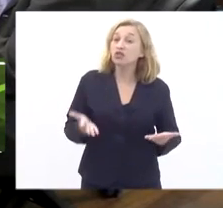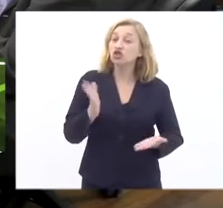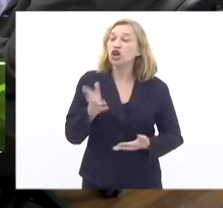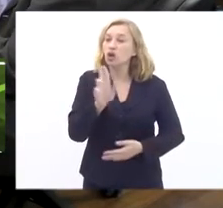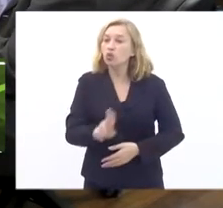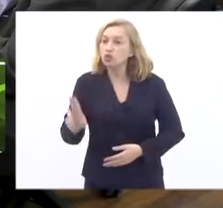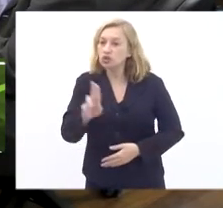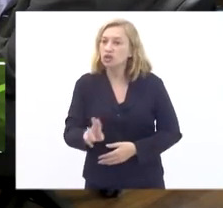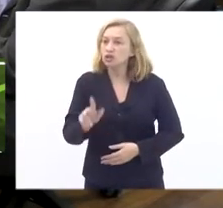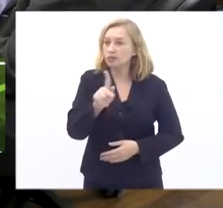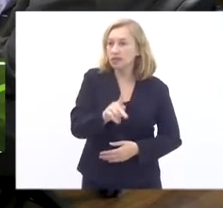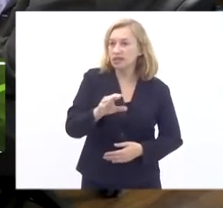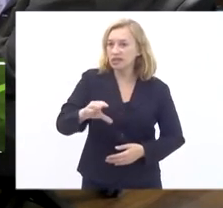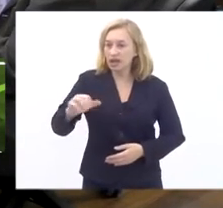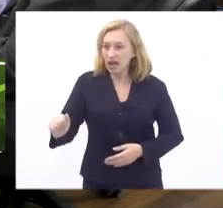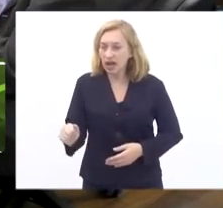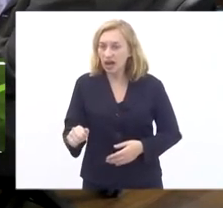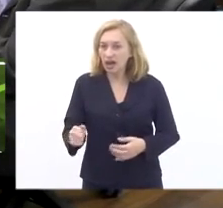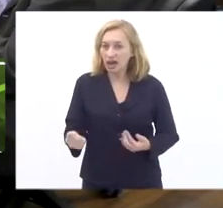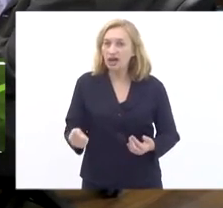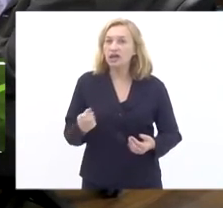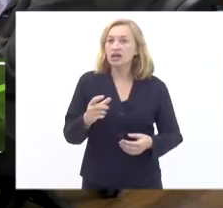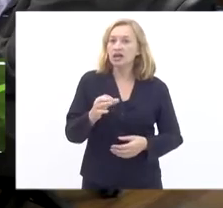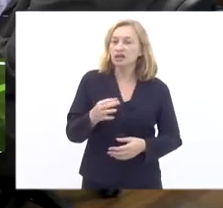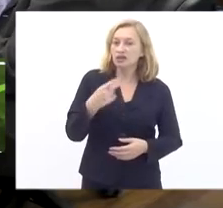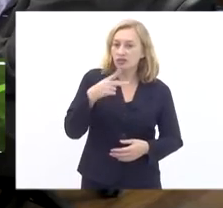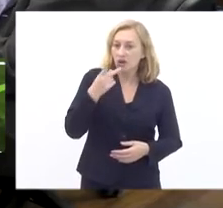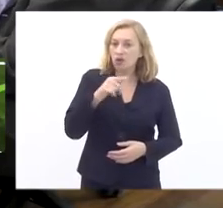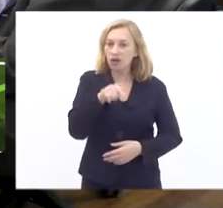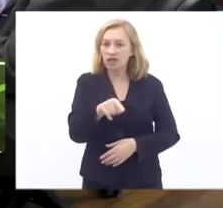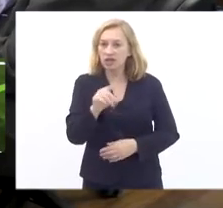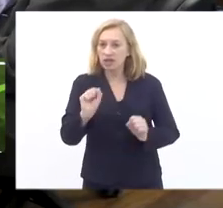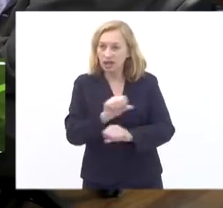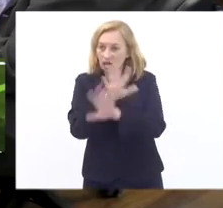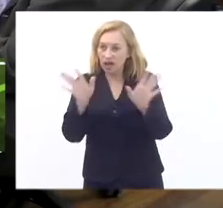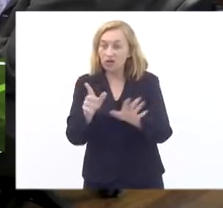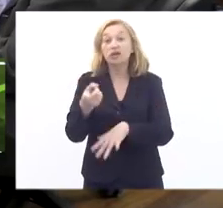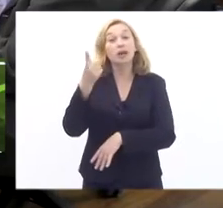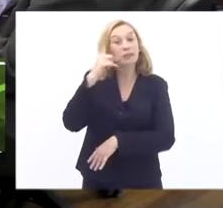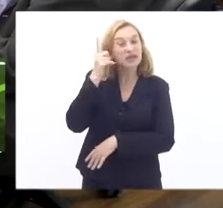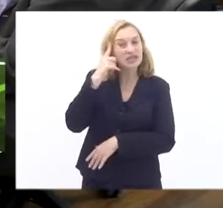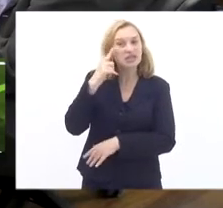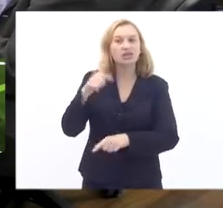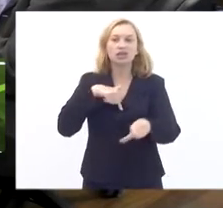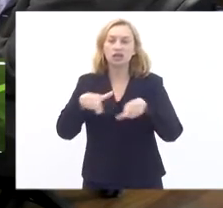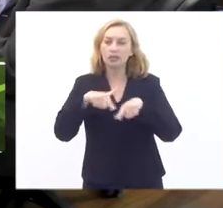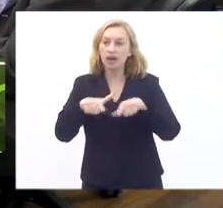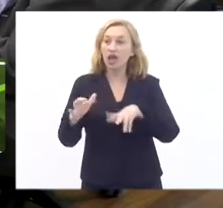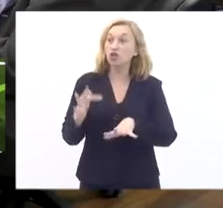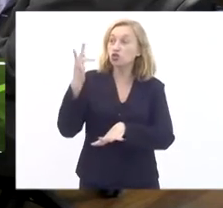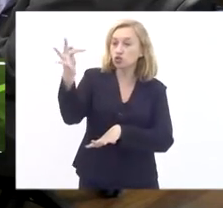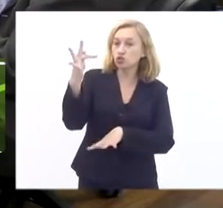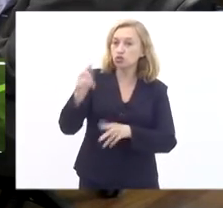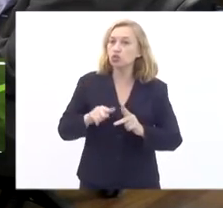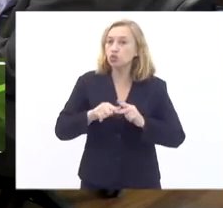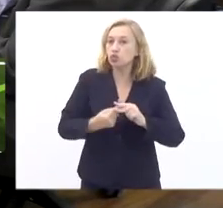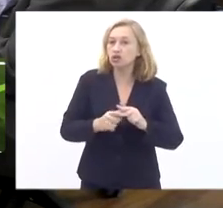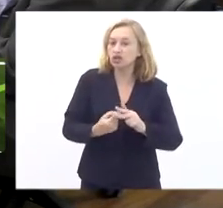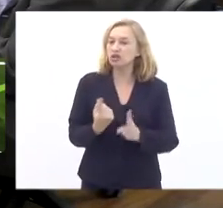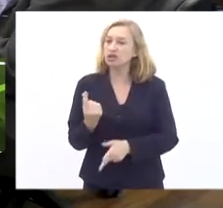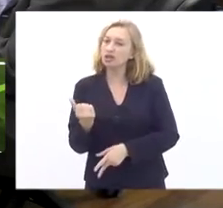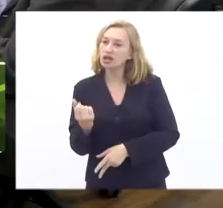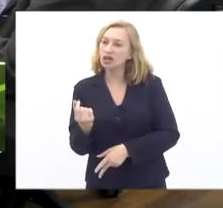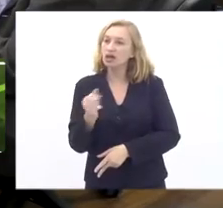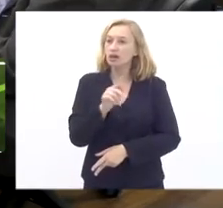utilizando IPCA do ponto de vista que a Priscila colocou aqui e deixou muito claro, que é o que está se pensando em trabalhar para o futuro em termos de reajuste da tarifa